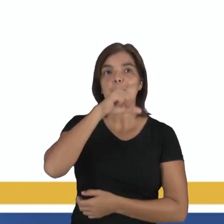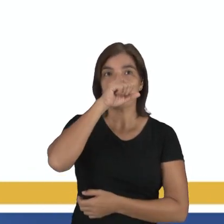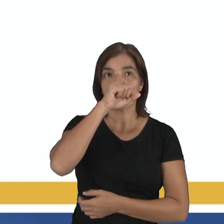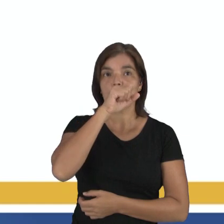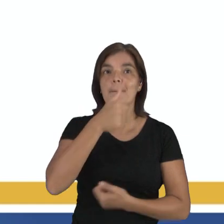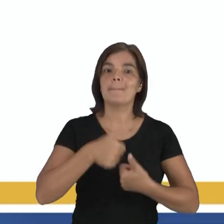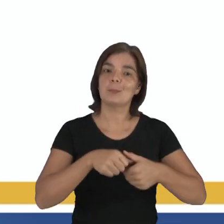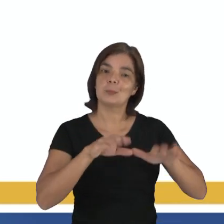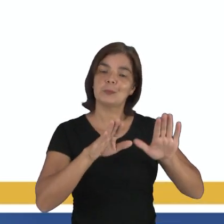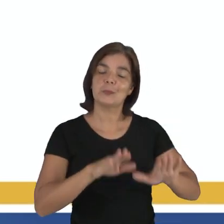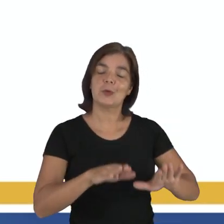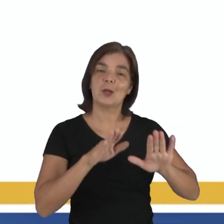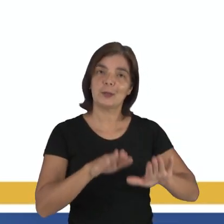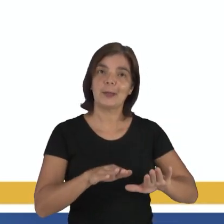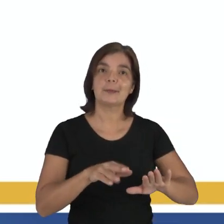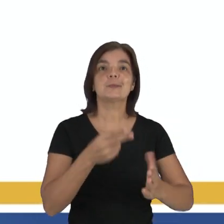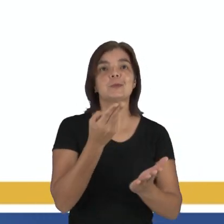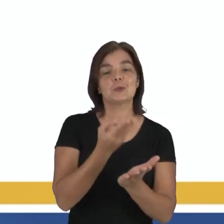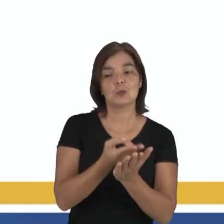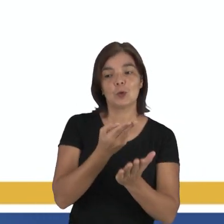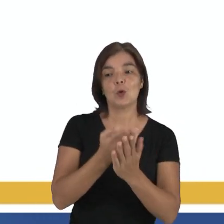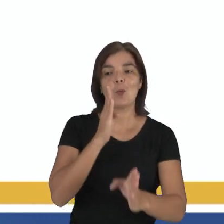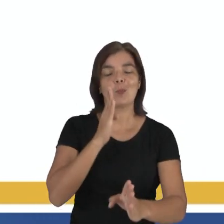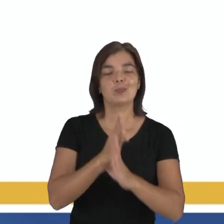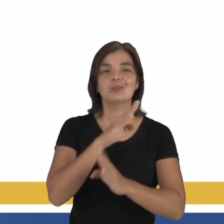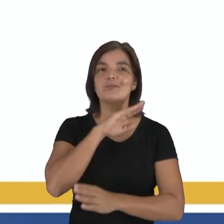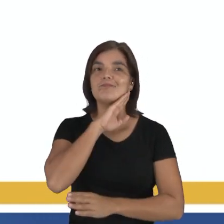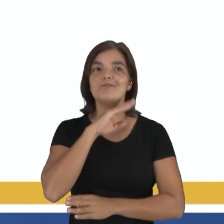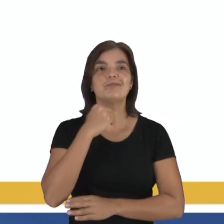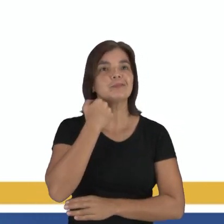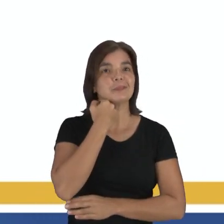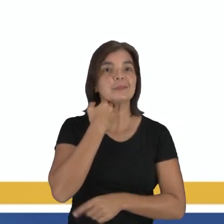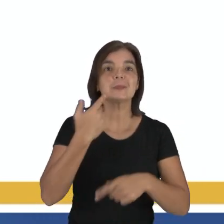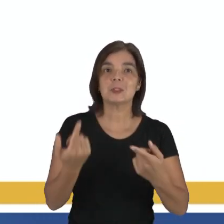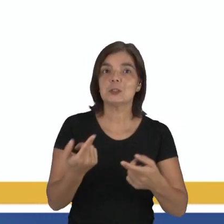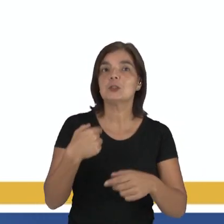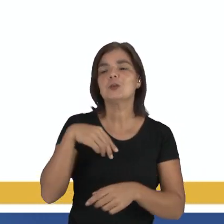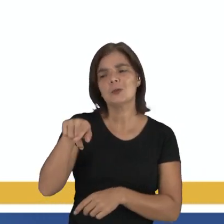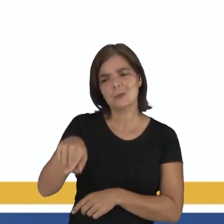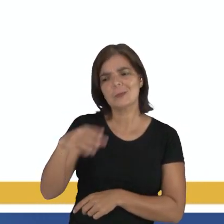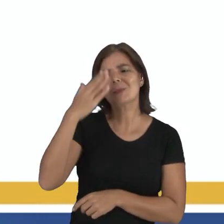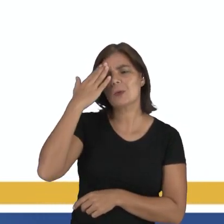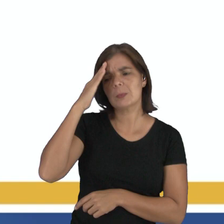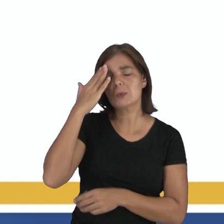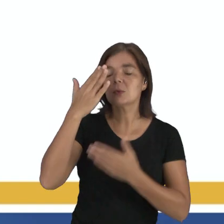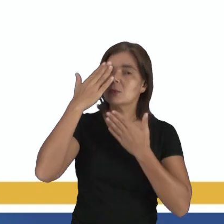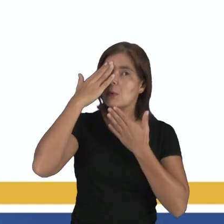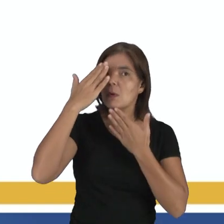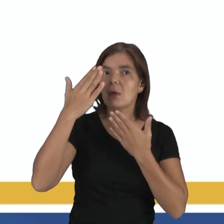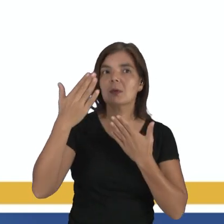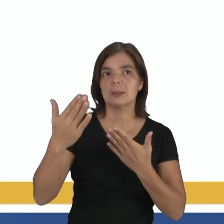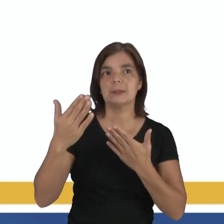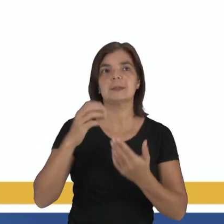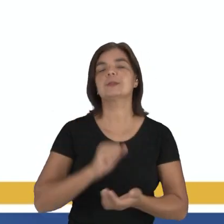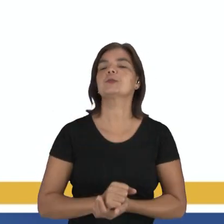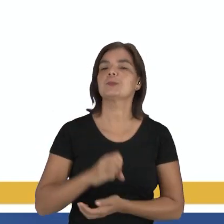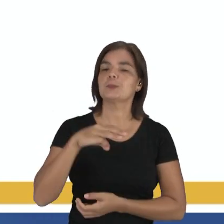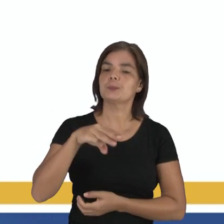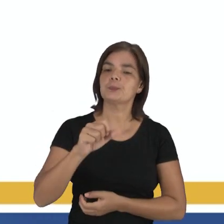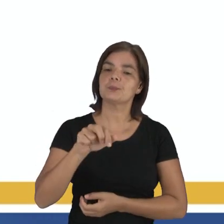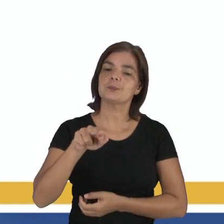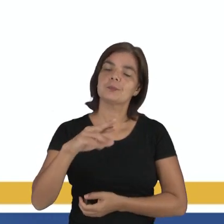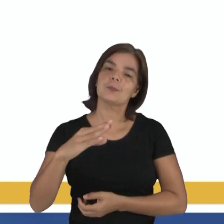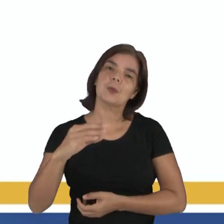acordo com a minha mãe, devo ficar em repouso por conta da febre. Na expectativa de ser compreendido,